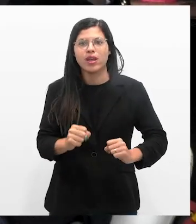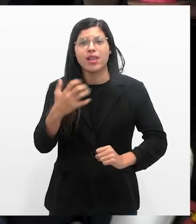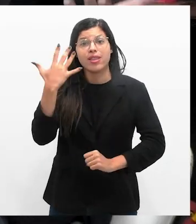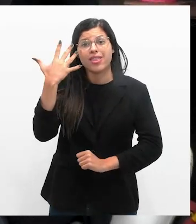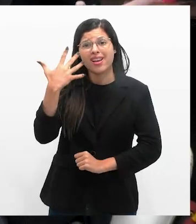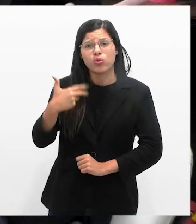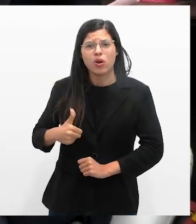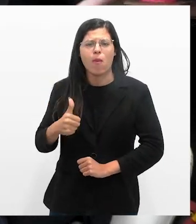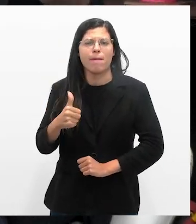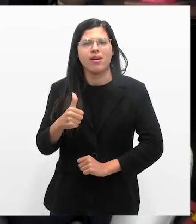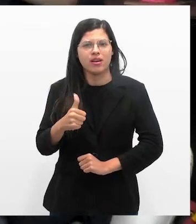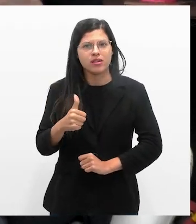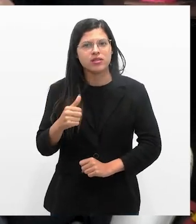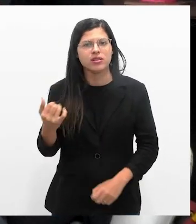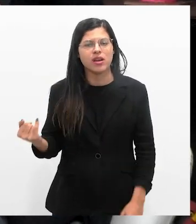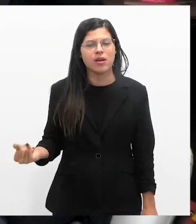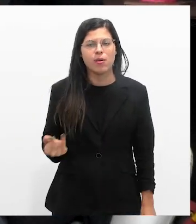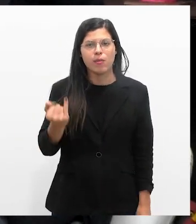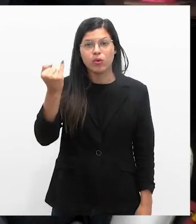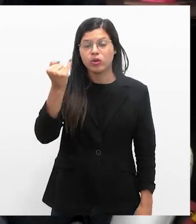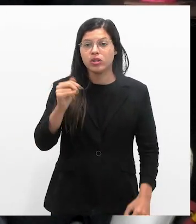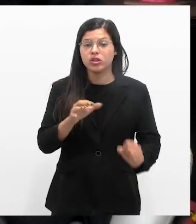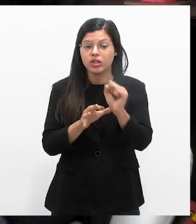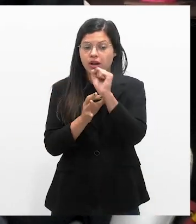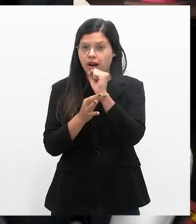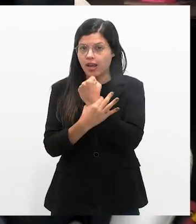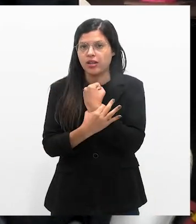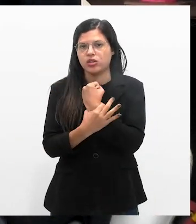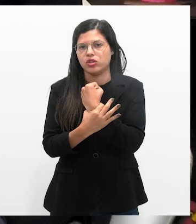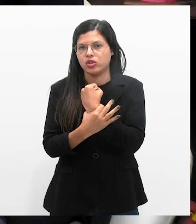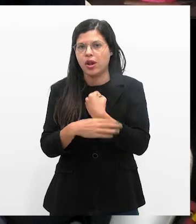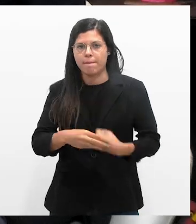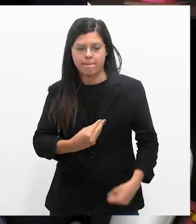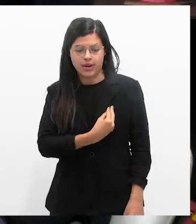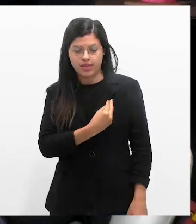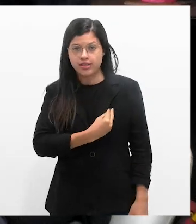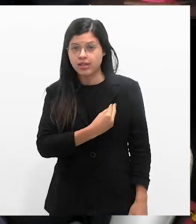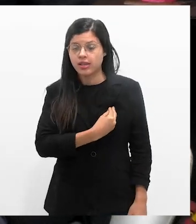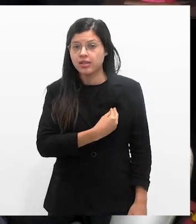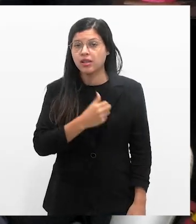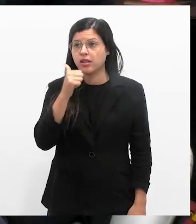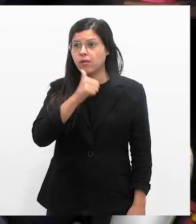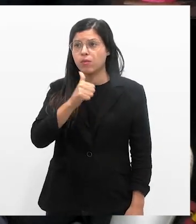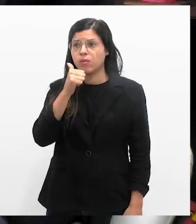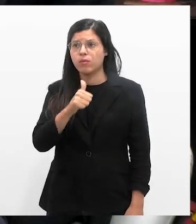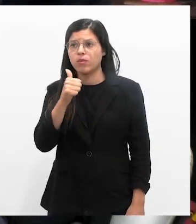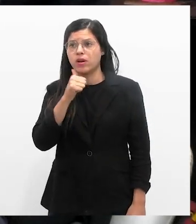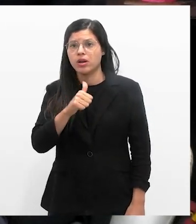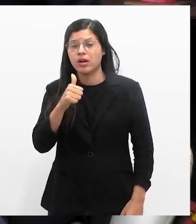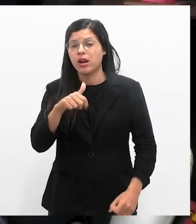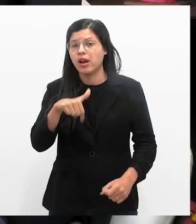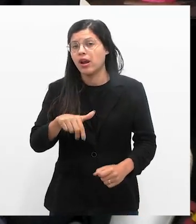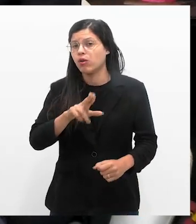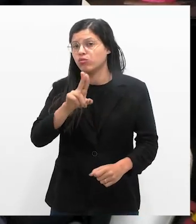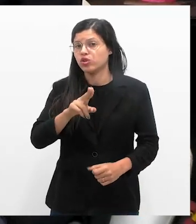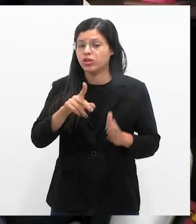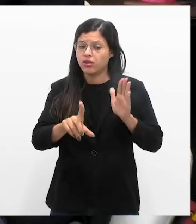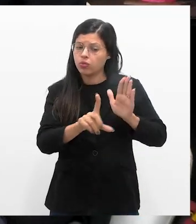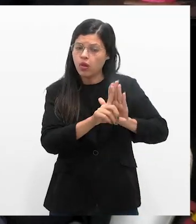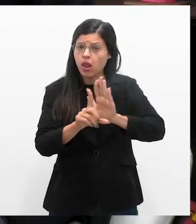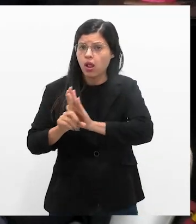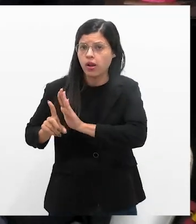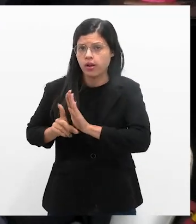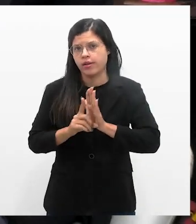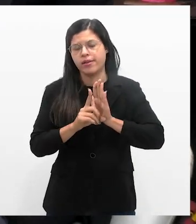movimento natural, é importante que se garanta a presença dela através, né, de uma